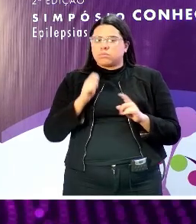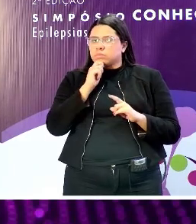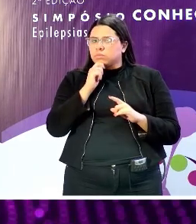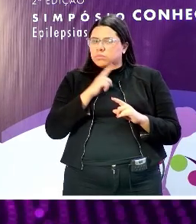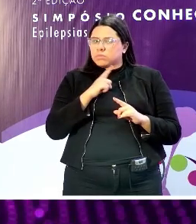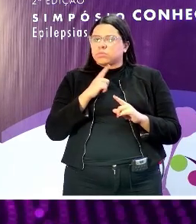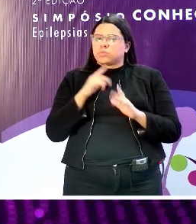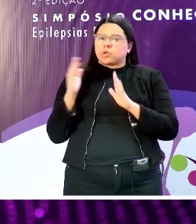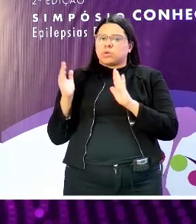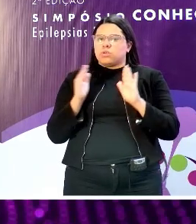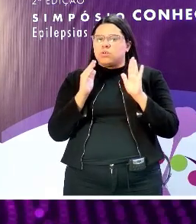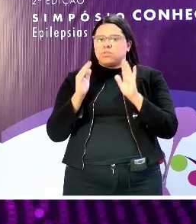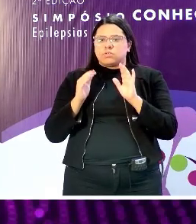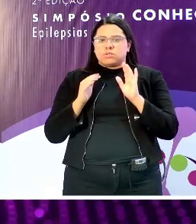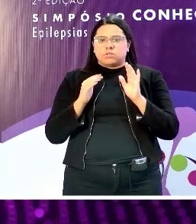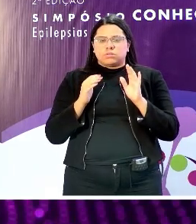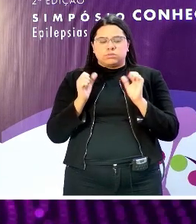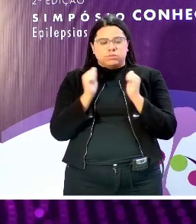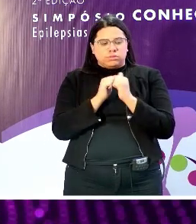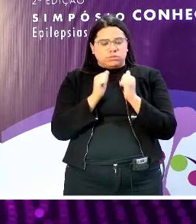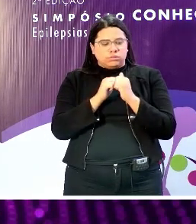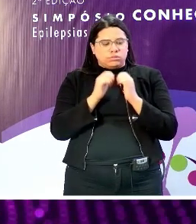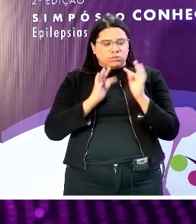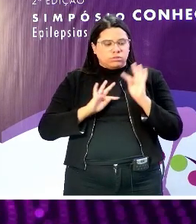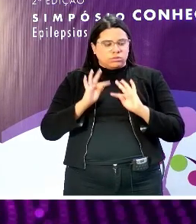né, no tratamento da epilepsia.